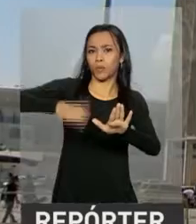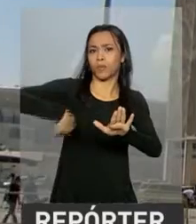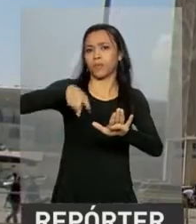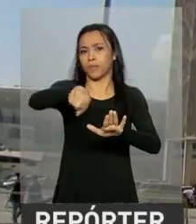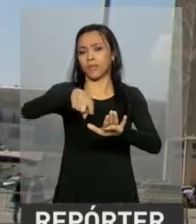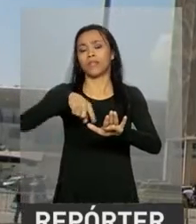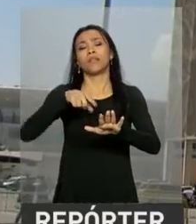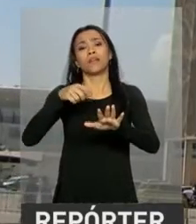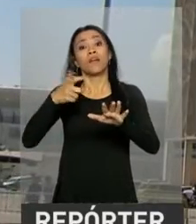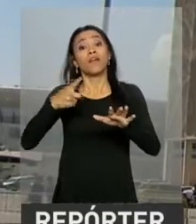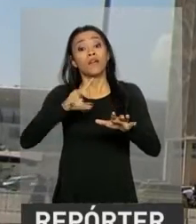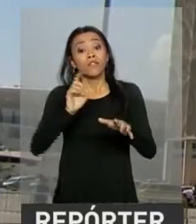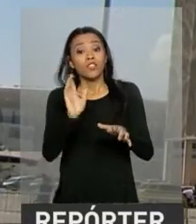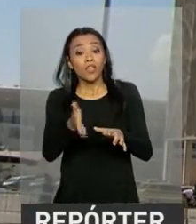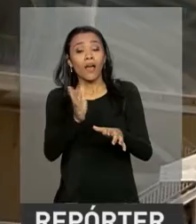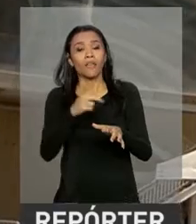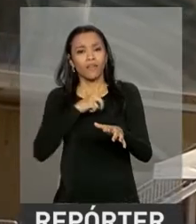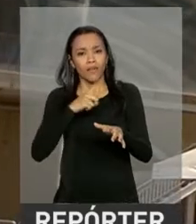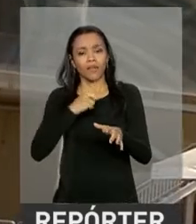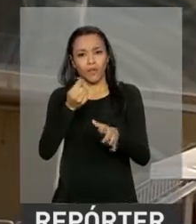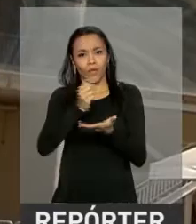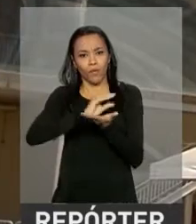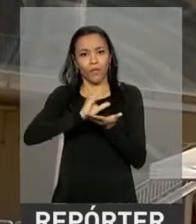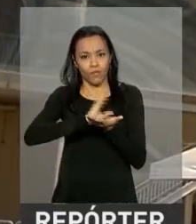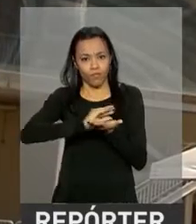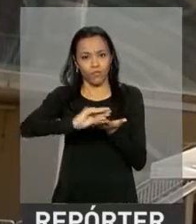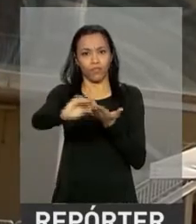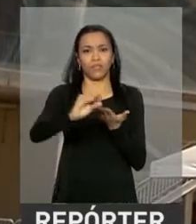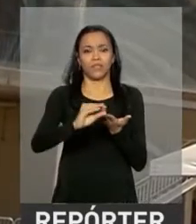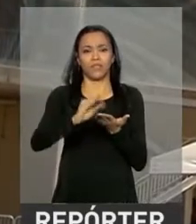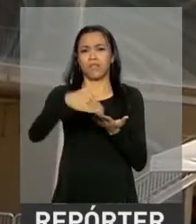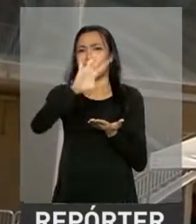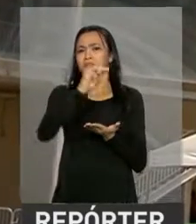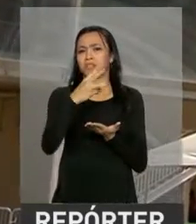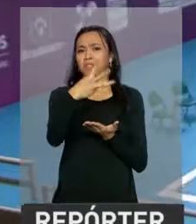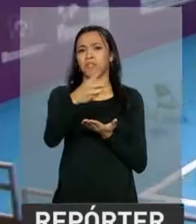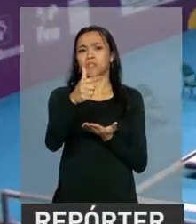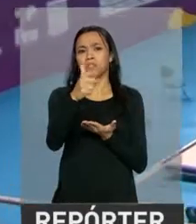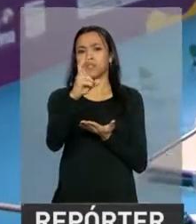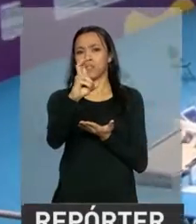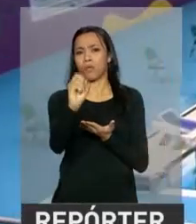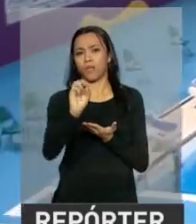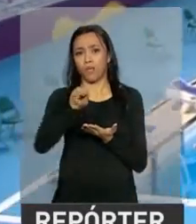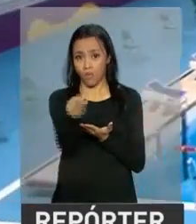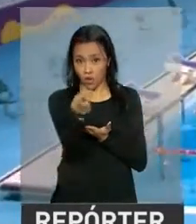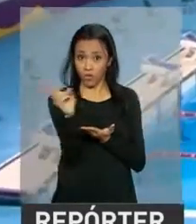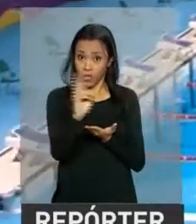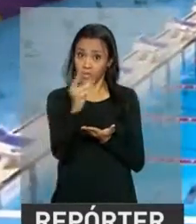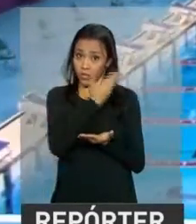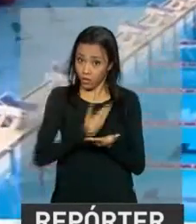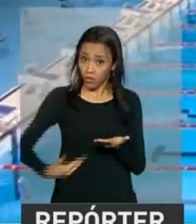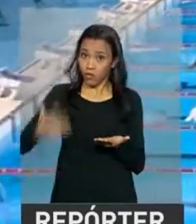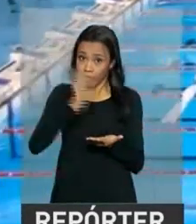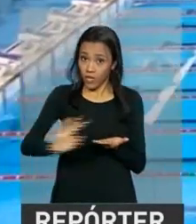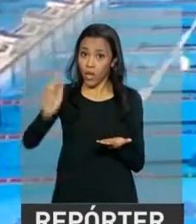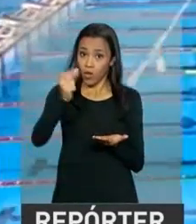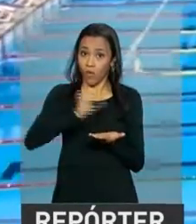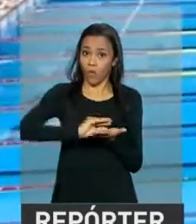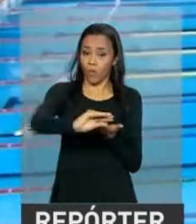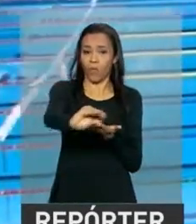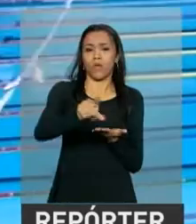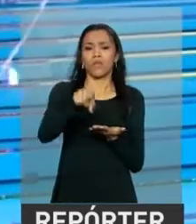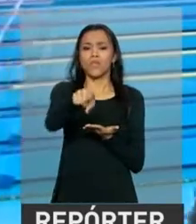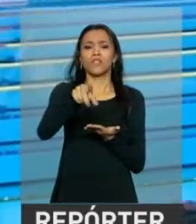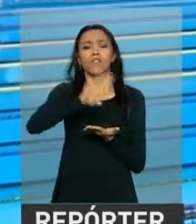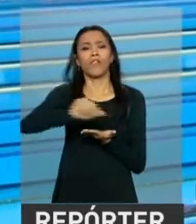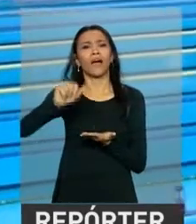aquático da natação, contaram com recursos federais que somam mais de 350 milhões de reais. As duas instalações vão se